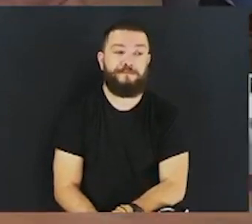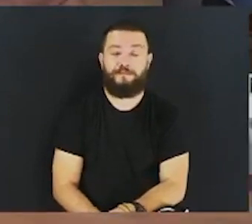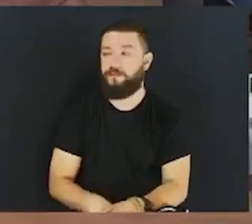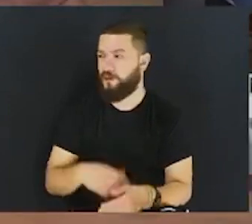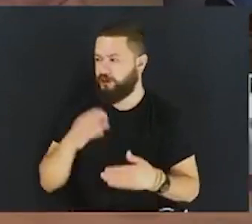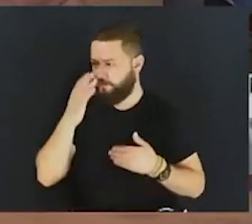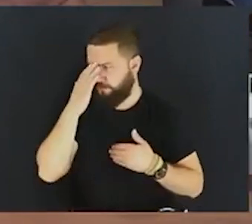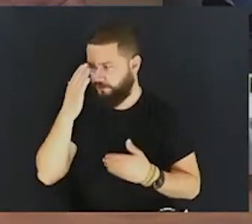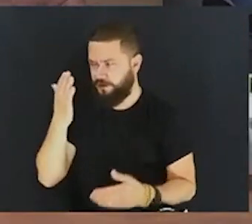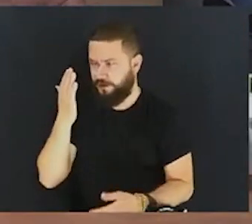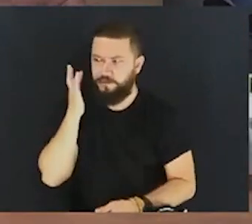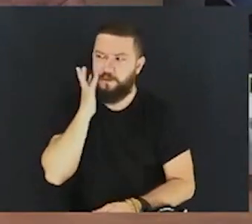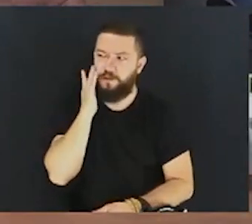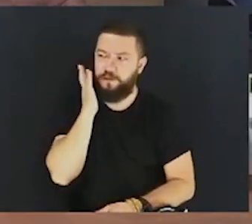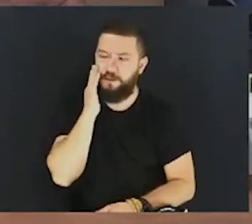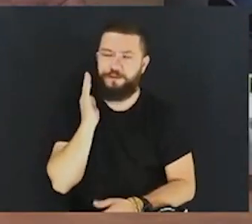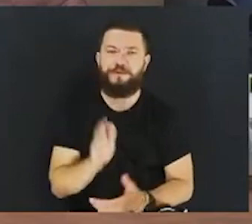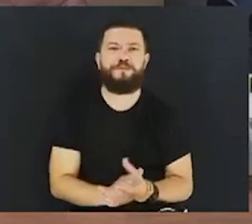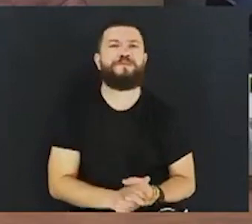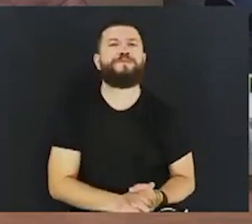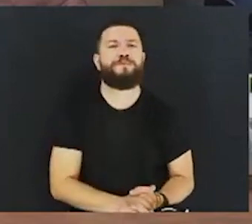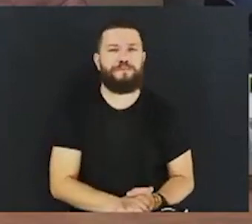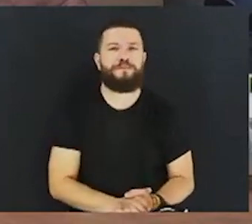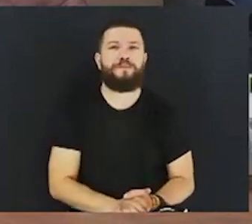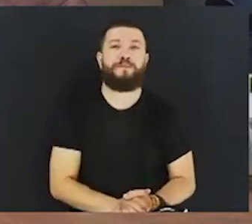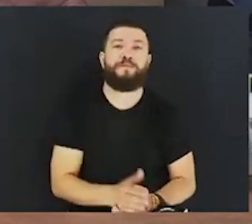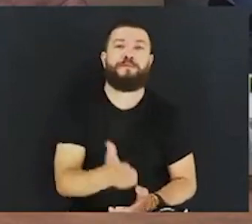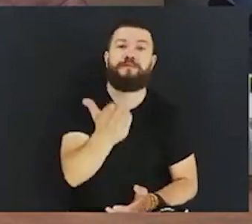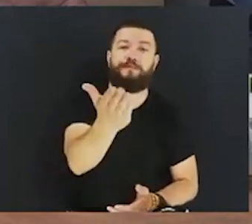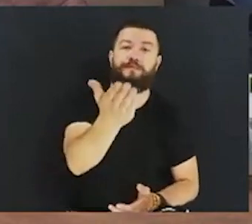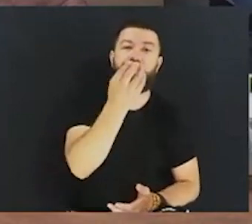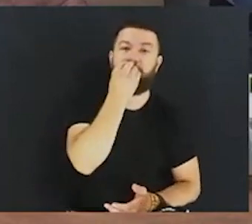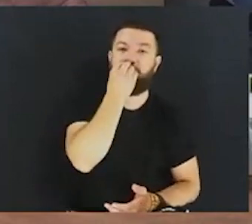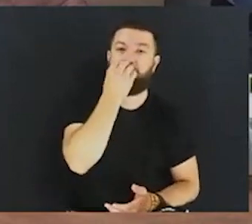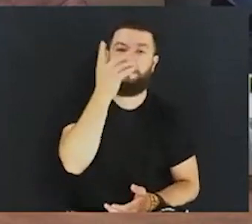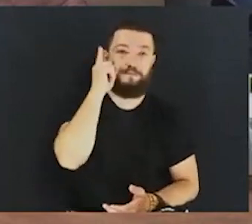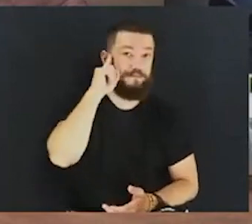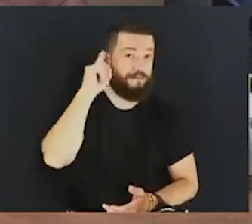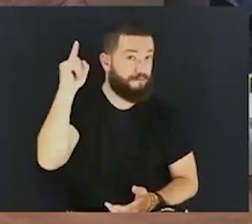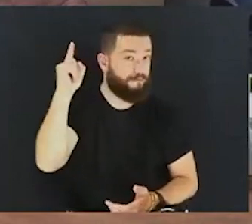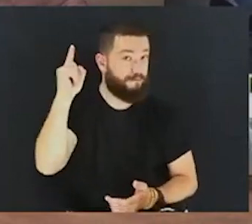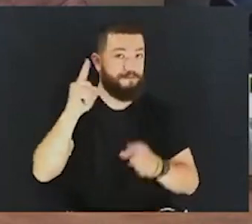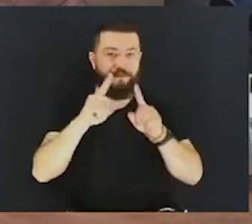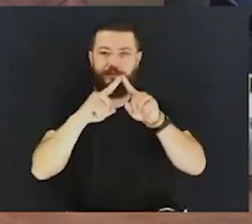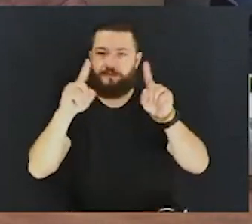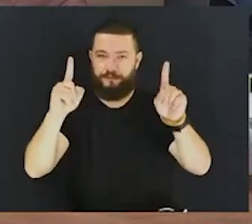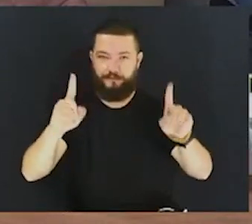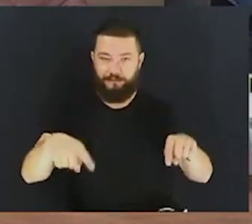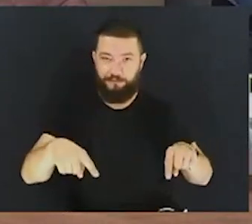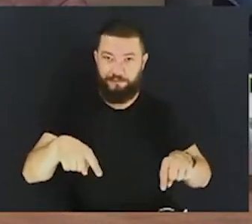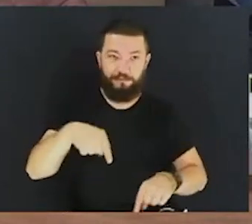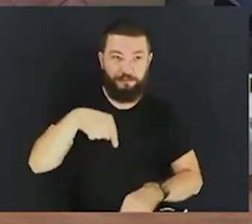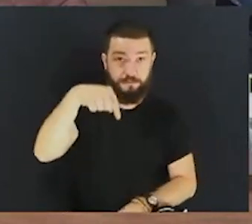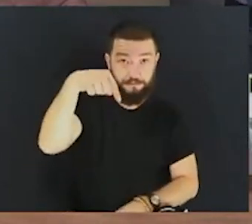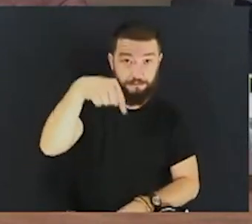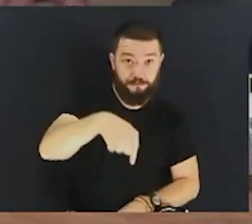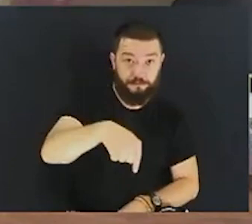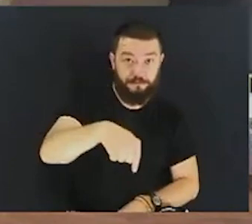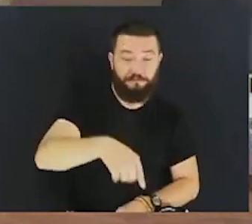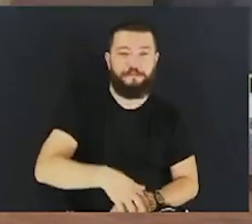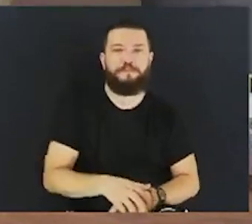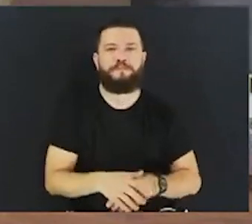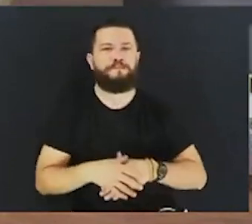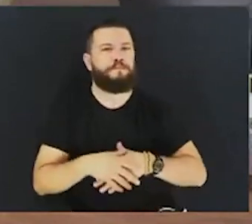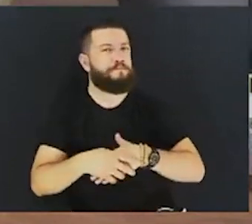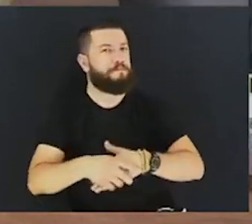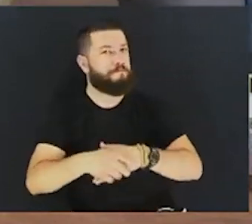e todas, quem nos acompanha na rede, nossos colegas servidores e servidoras dessa casa. Eu cumprimento a todos e